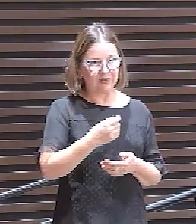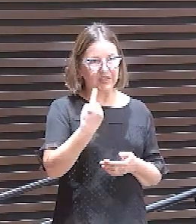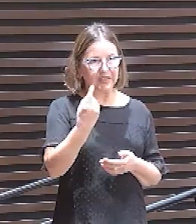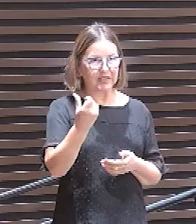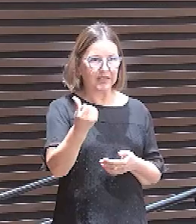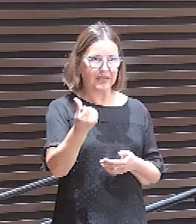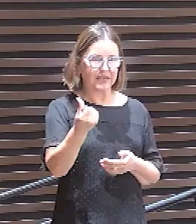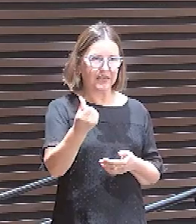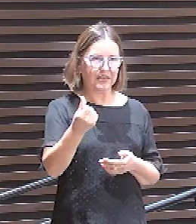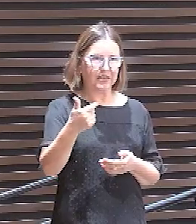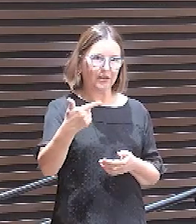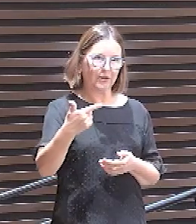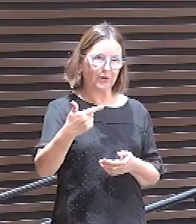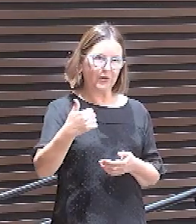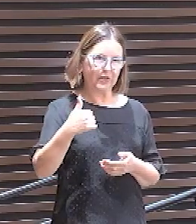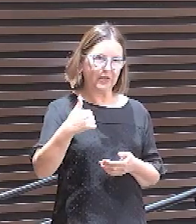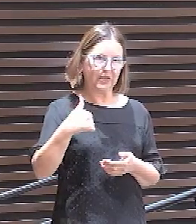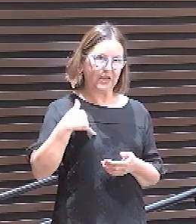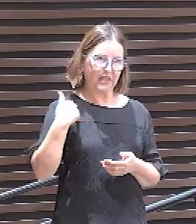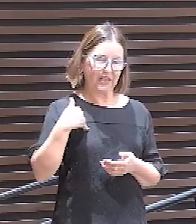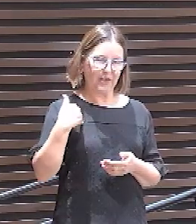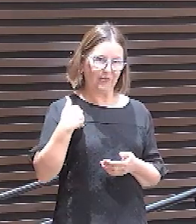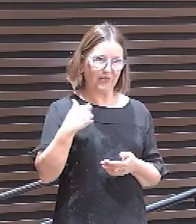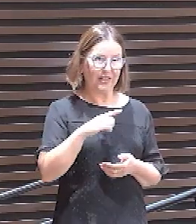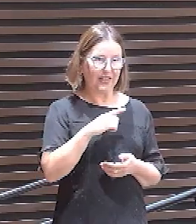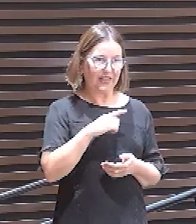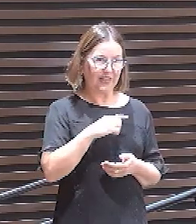162 anos e gerou Enoque.